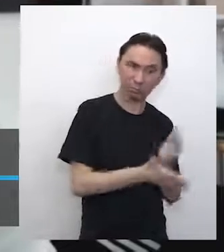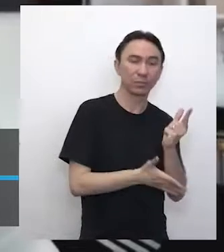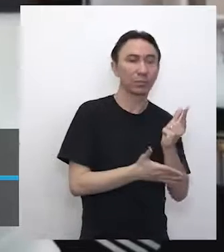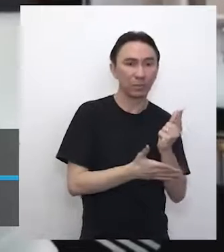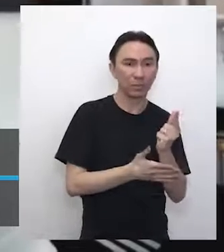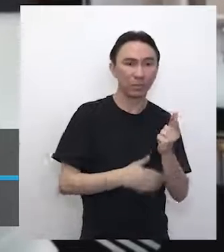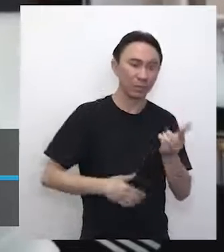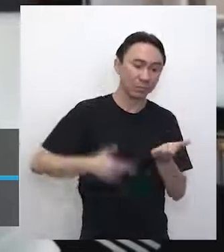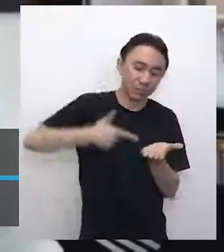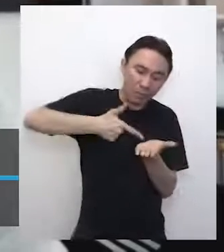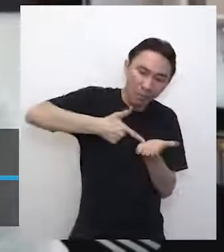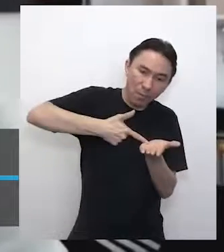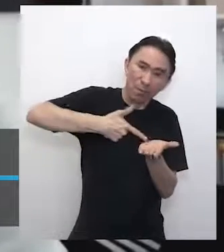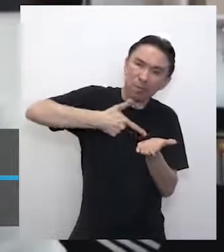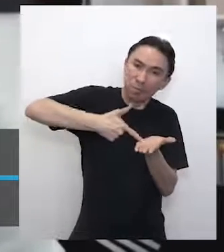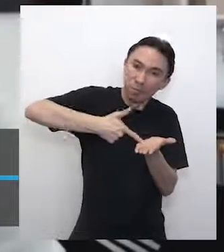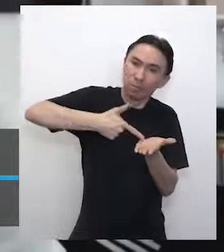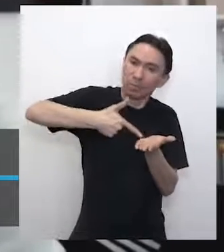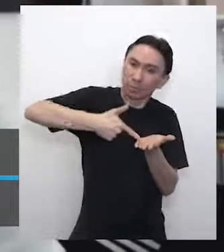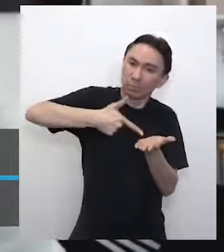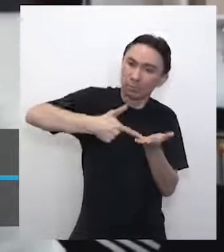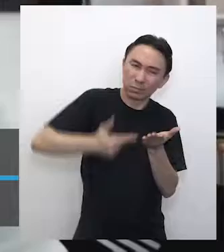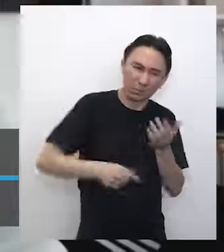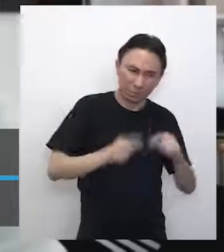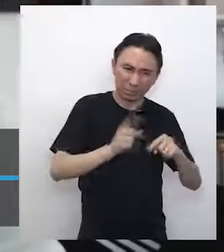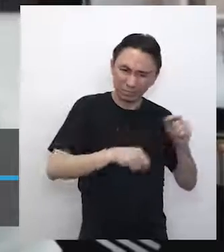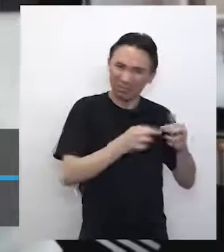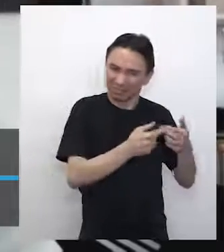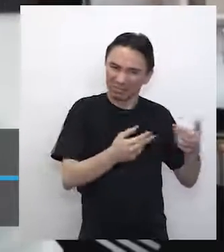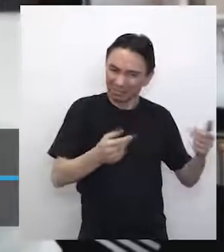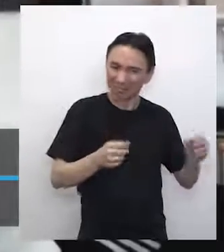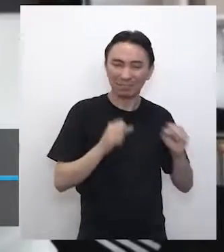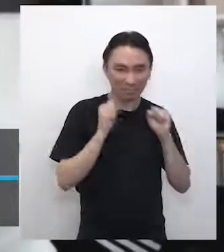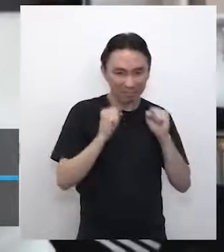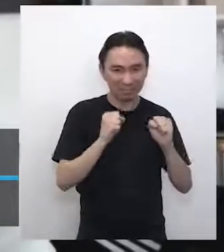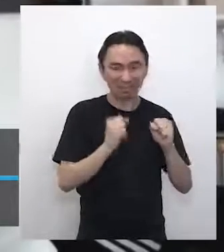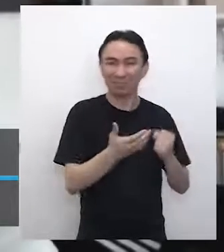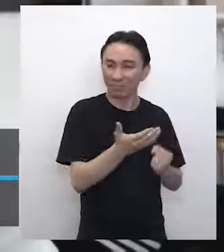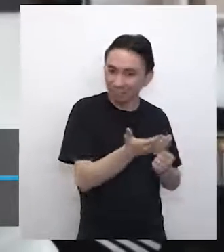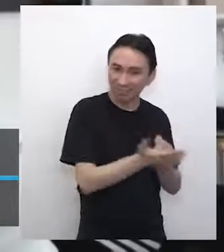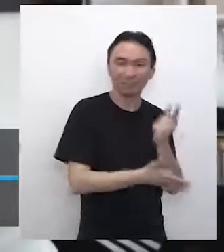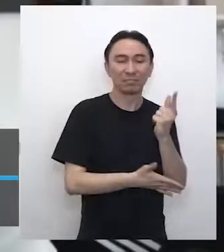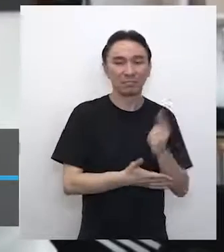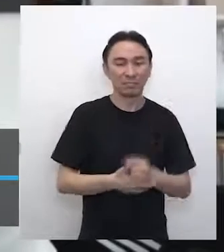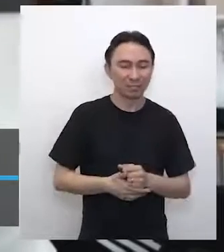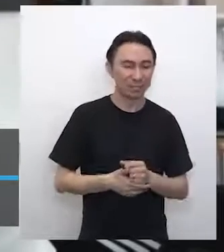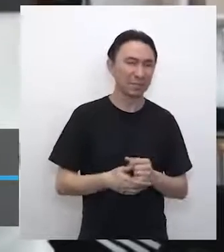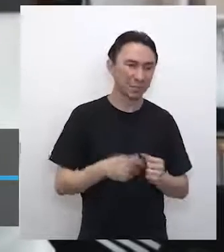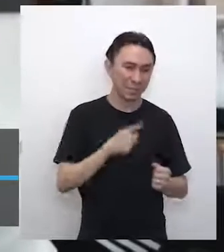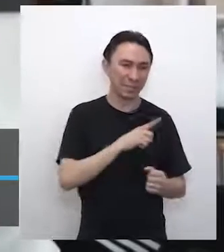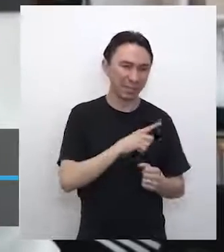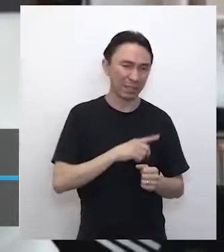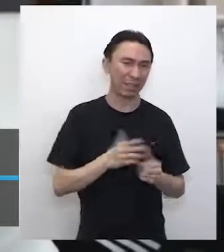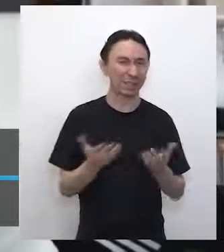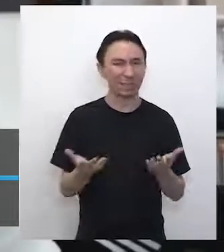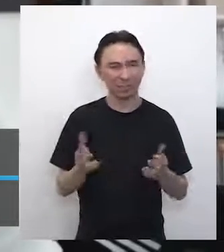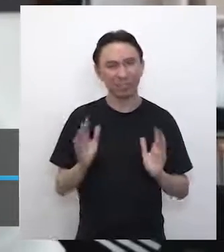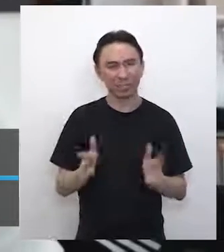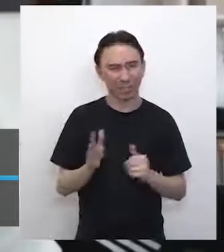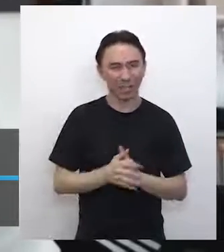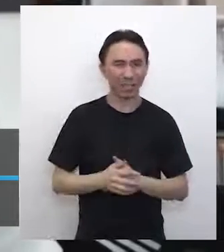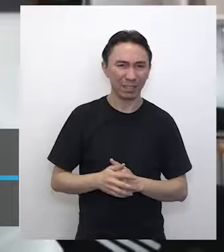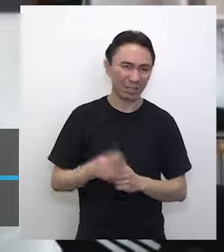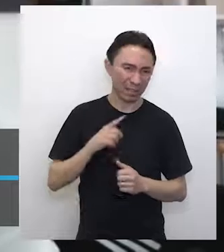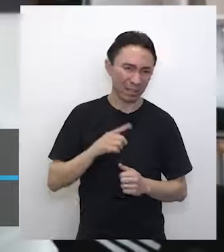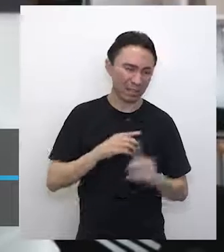Existe aí algumas... estão sendo investidos, né, nesses PDDE. Então,